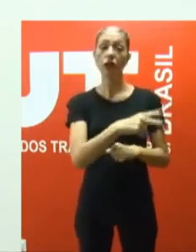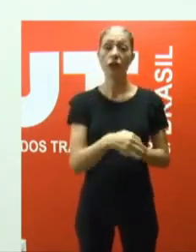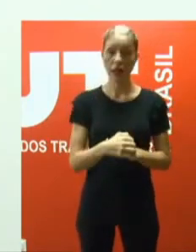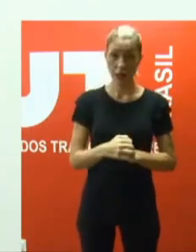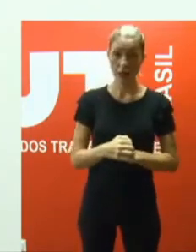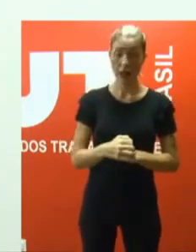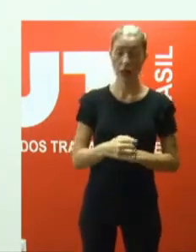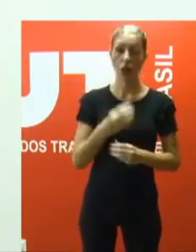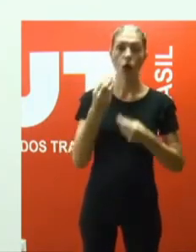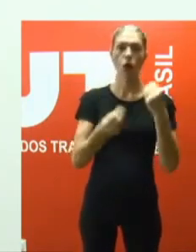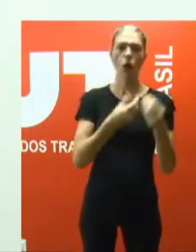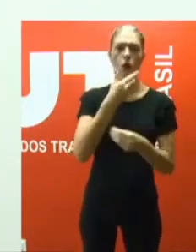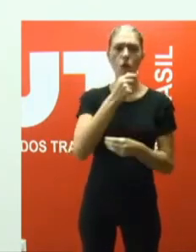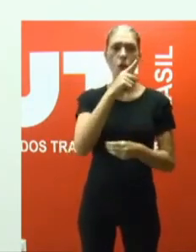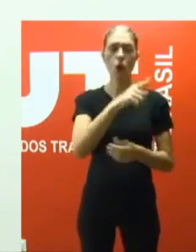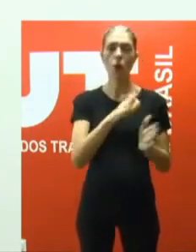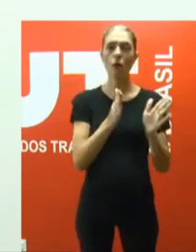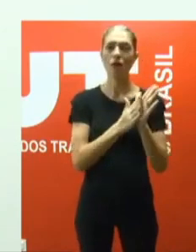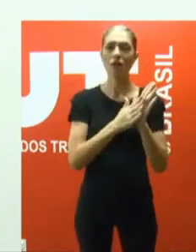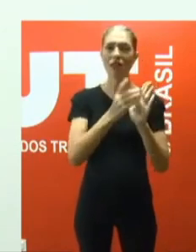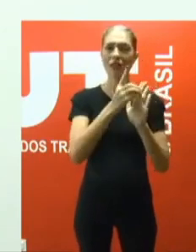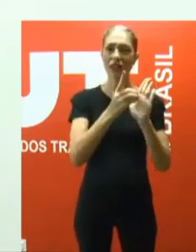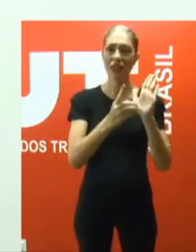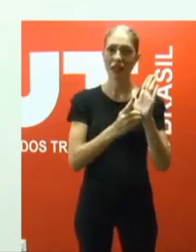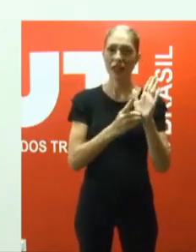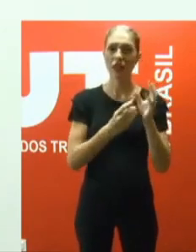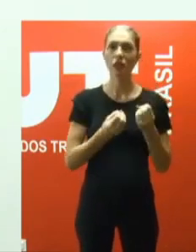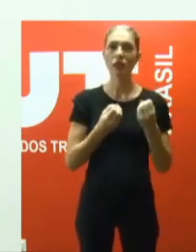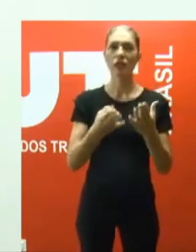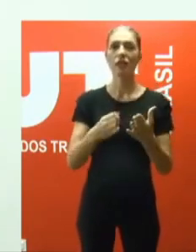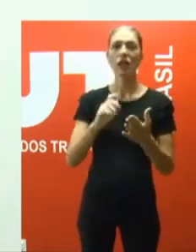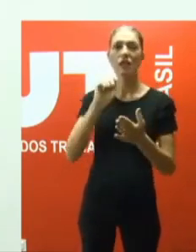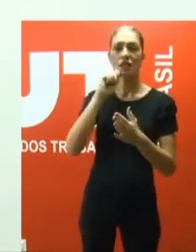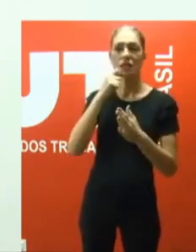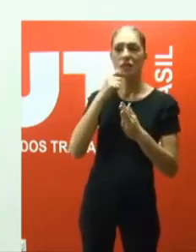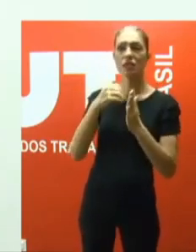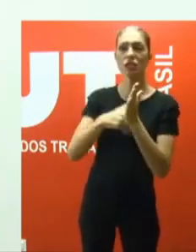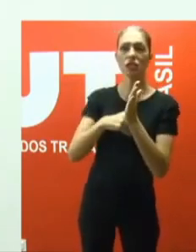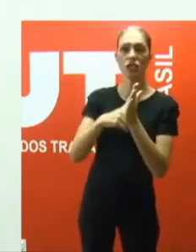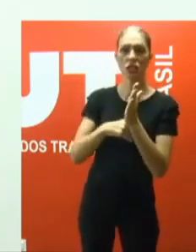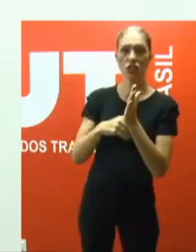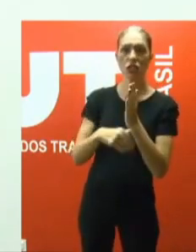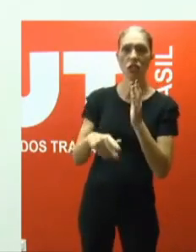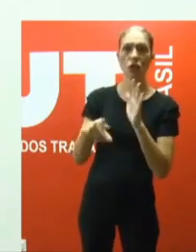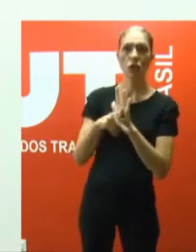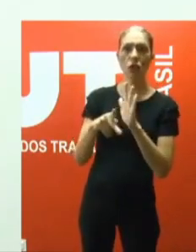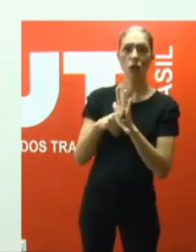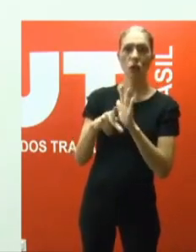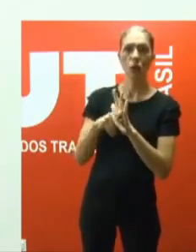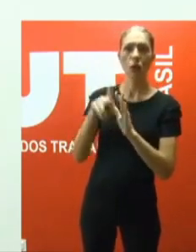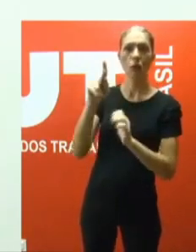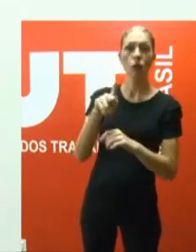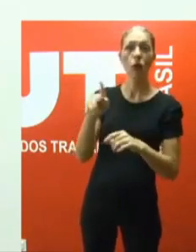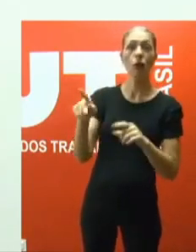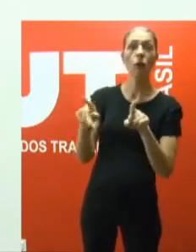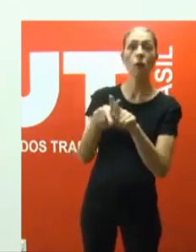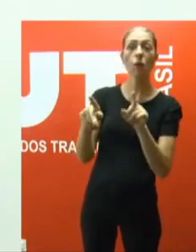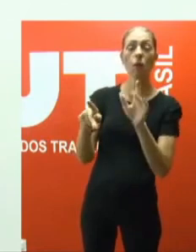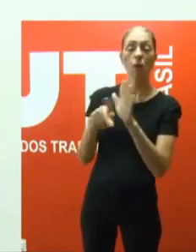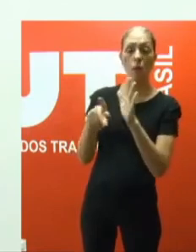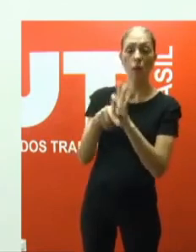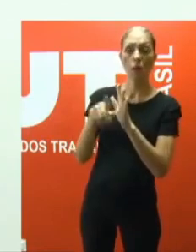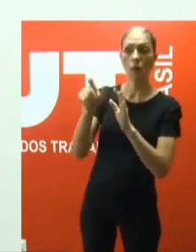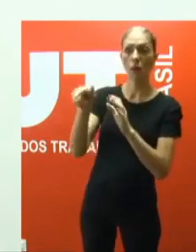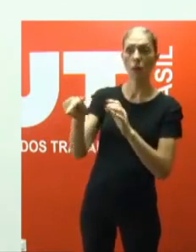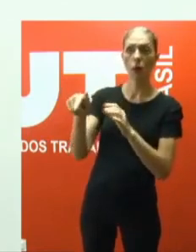Como é que o cara faz um decreto dando sigilo ao Pazuello por 100 anos? Dando sigilo aos processos